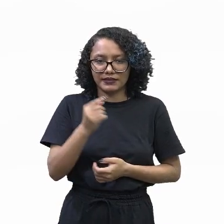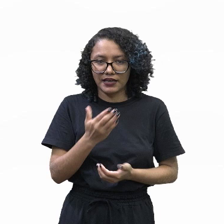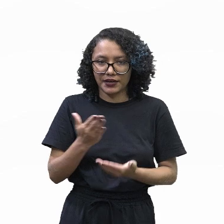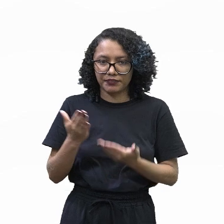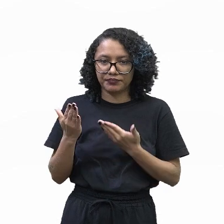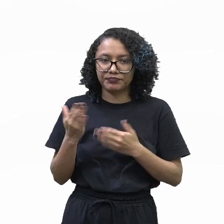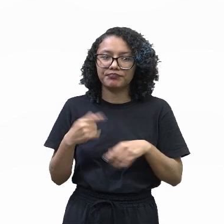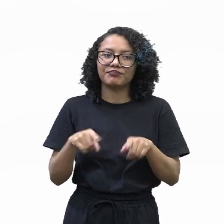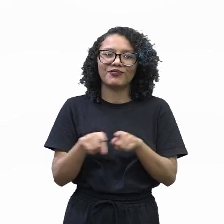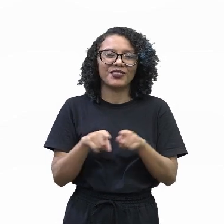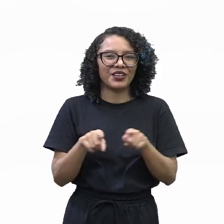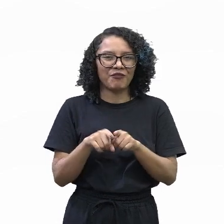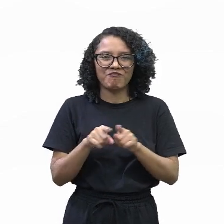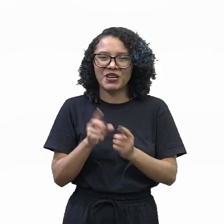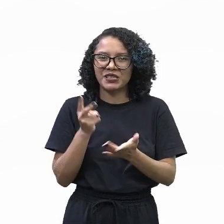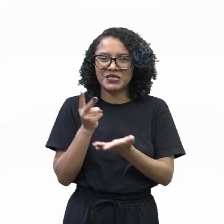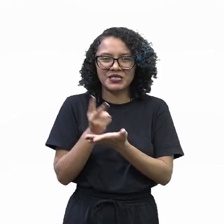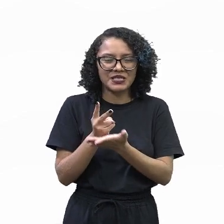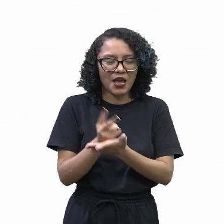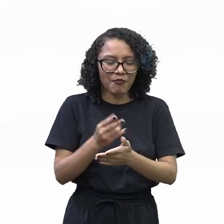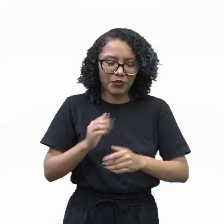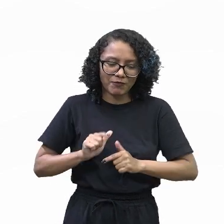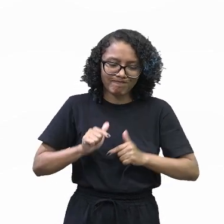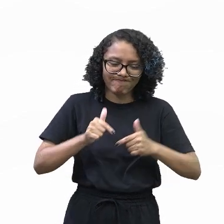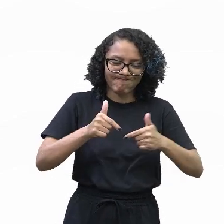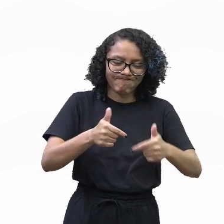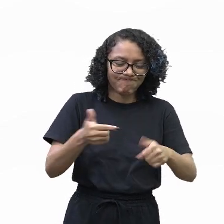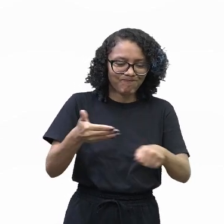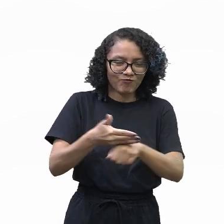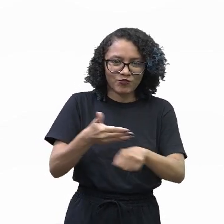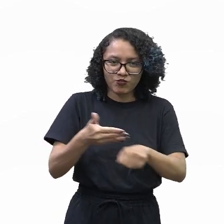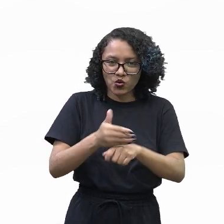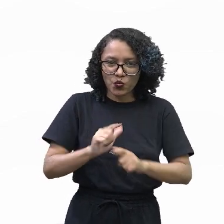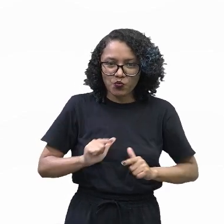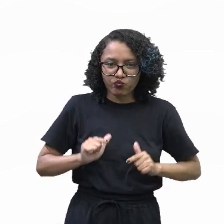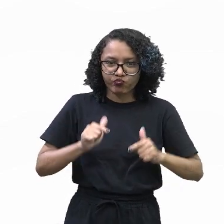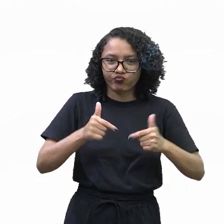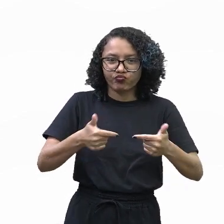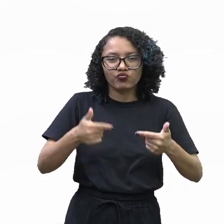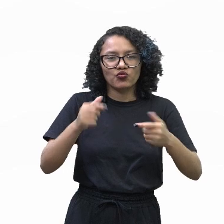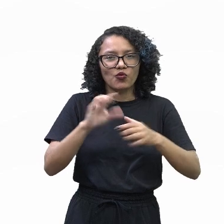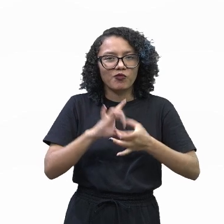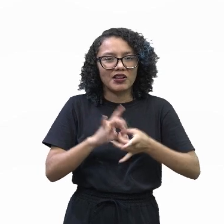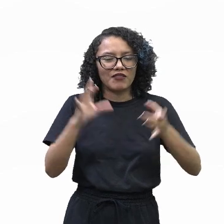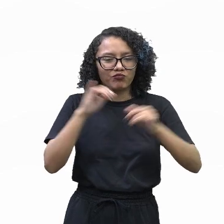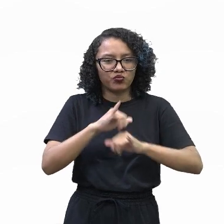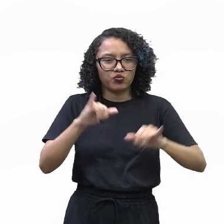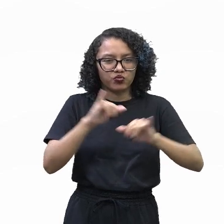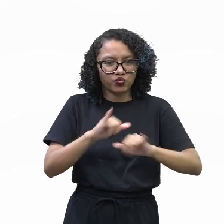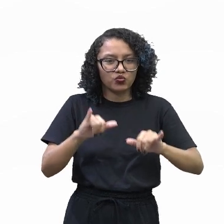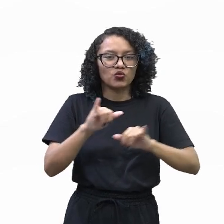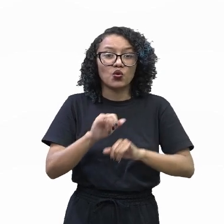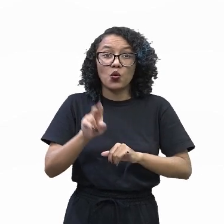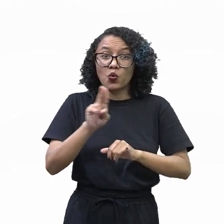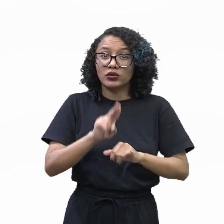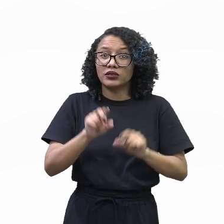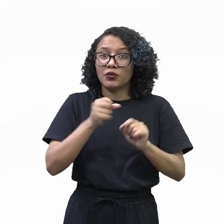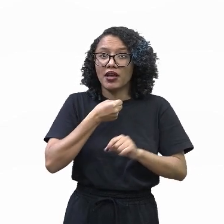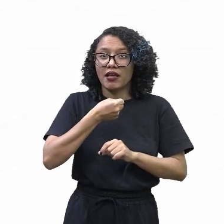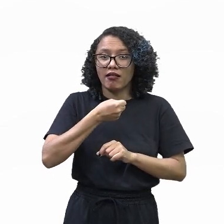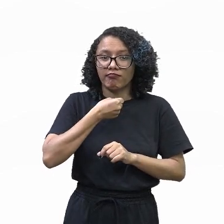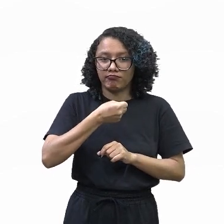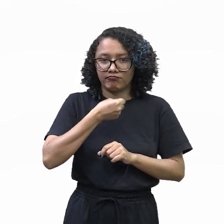vozes mais ativas na campanha abolicionista. Ele vai usar a imprensa, visto que ele